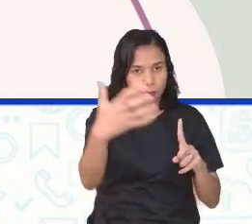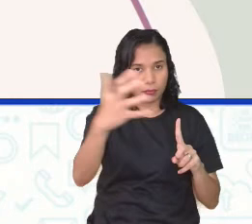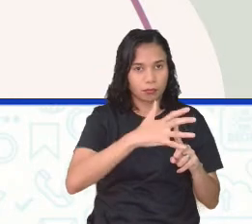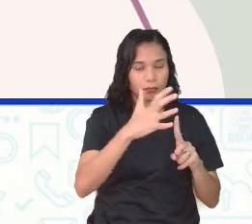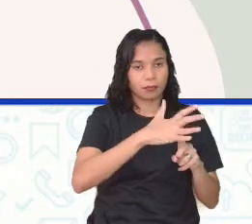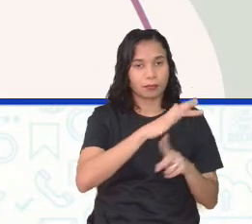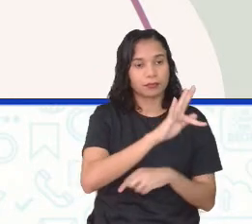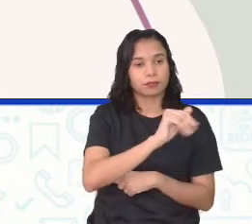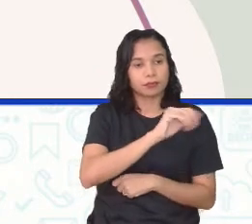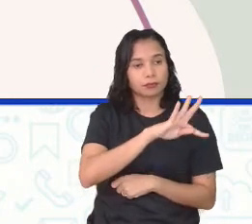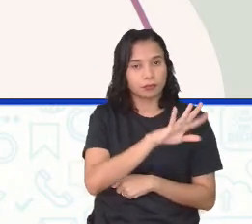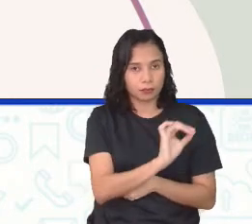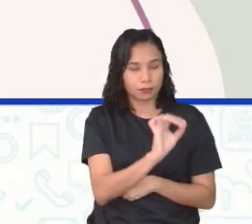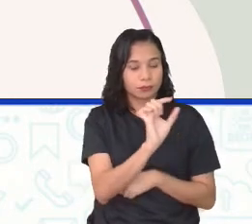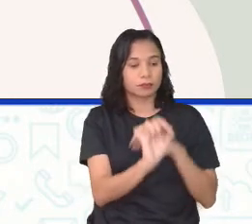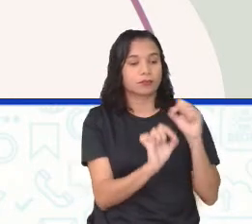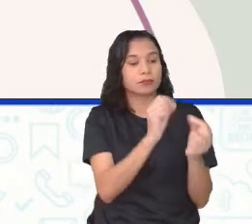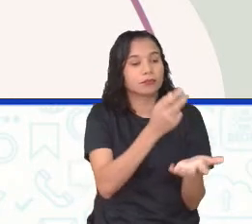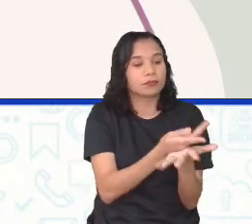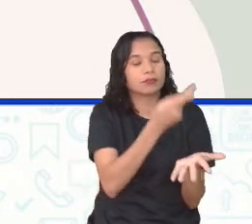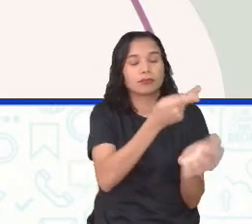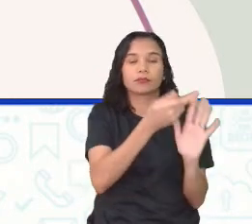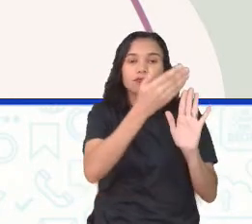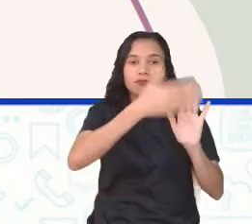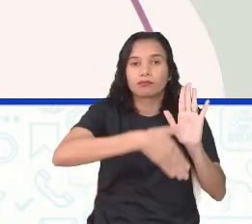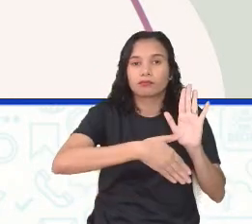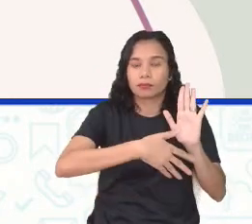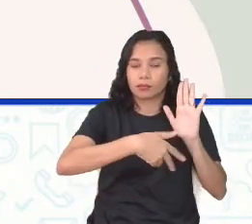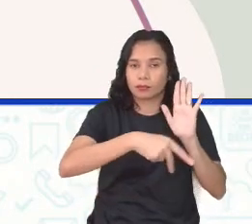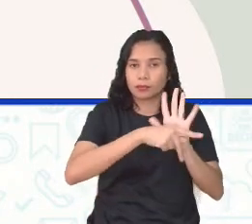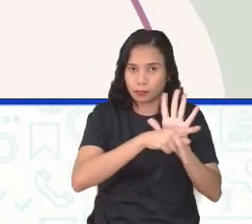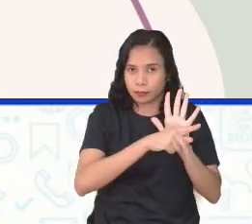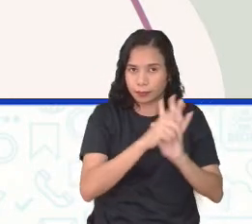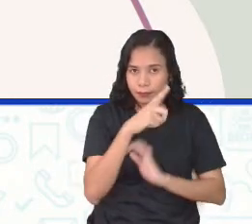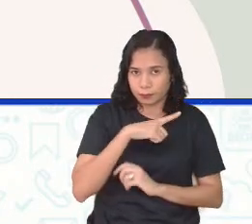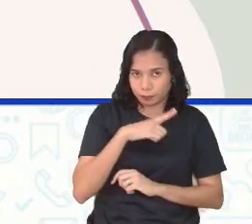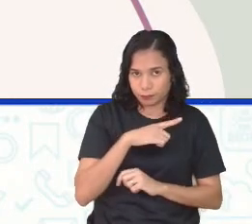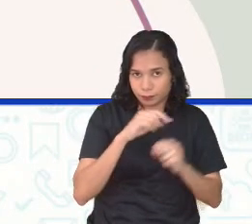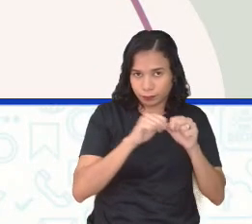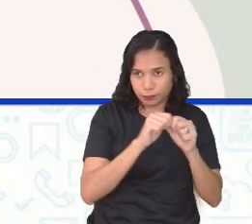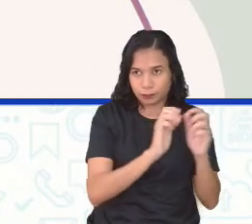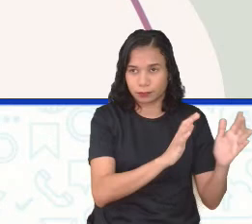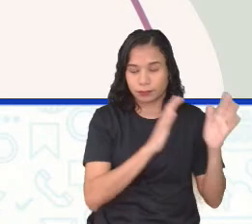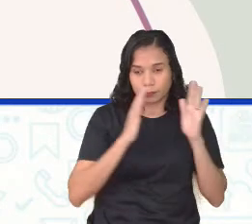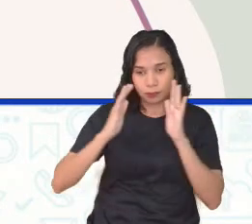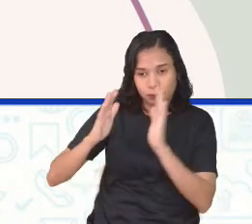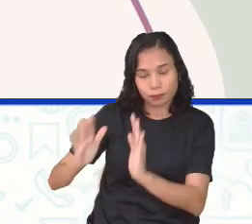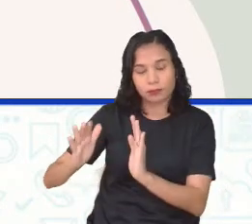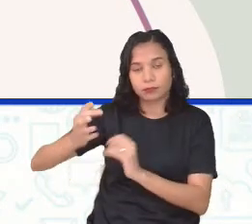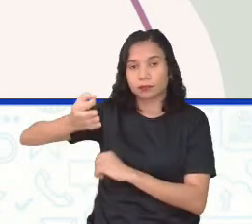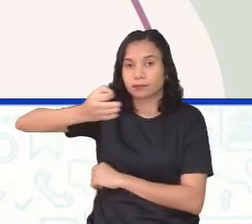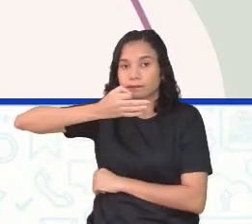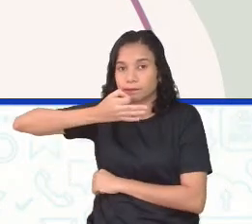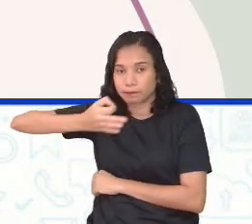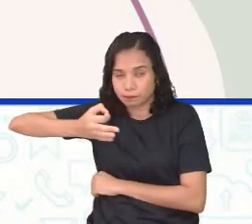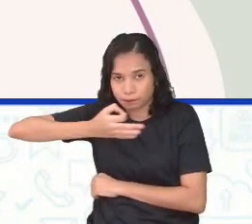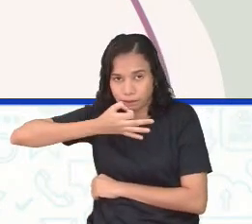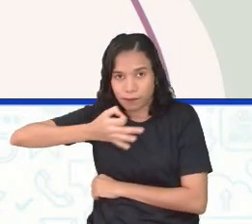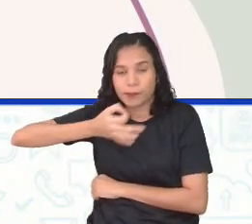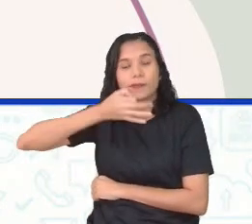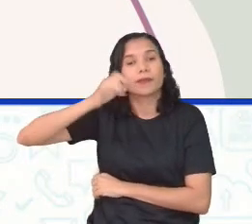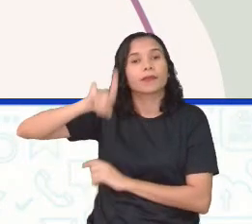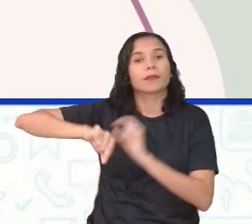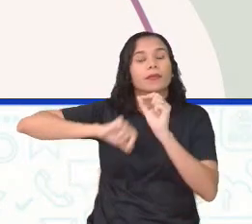o fato é a comprovação de algo que está sendo falado. Então, já a opinião, não é?